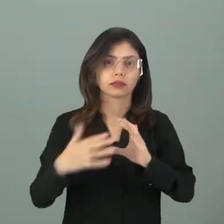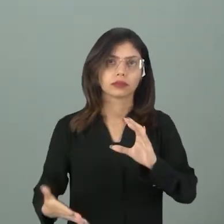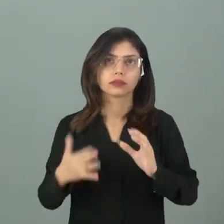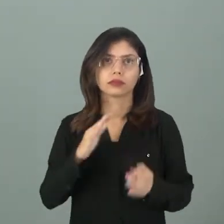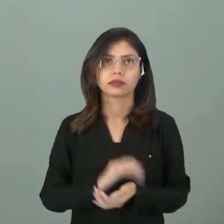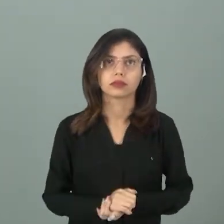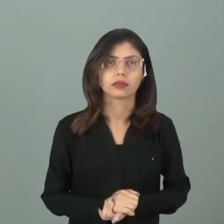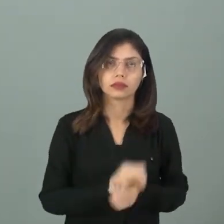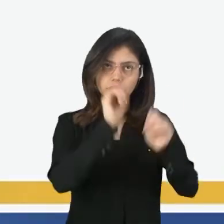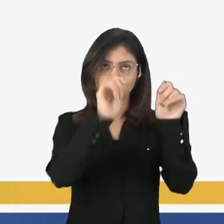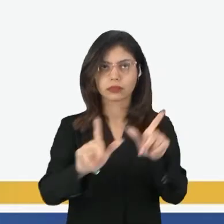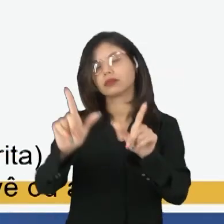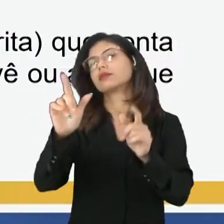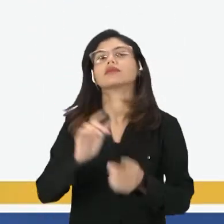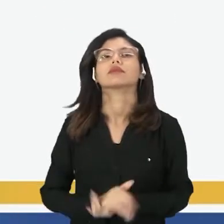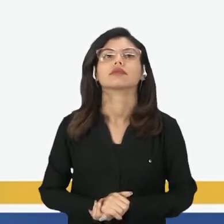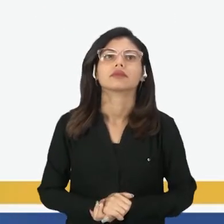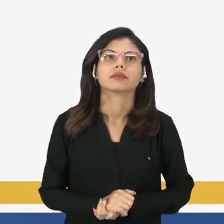Volta comigo aí na telinha, vamos lá.